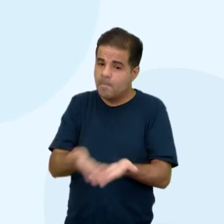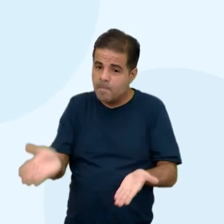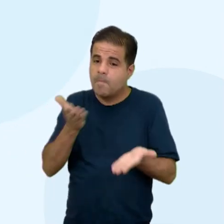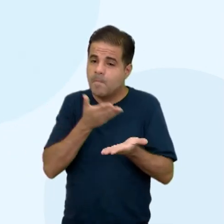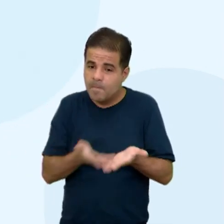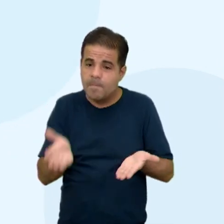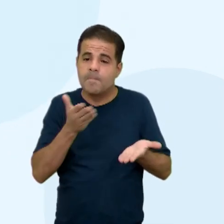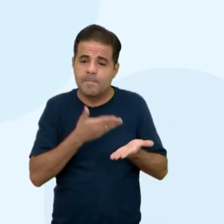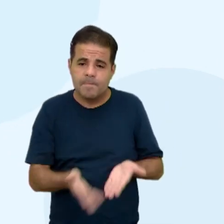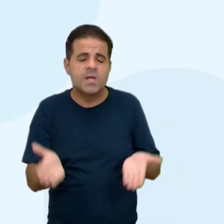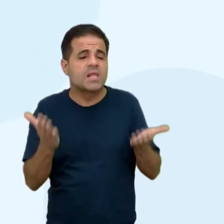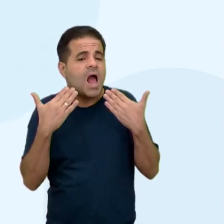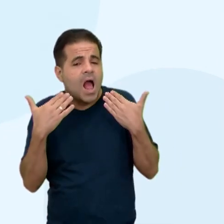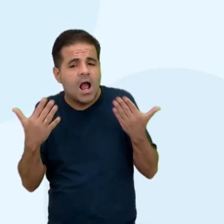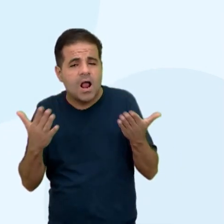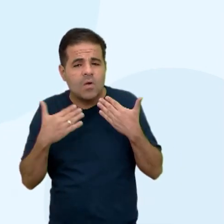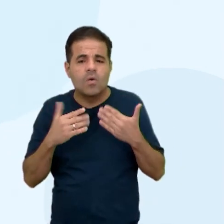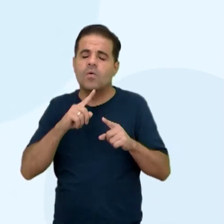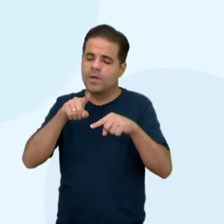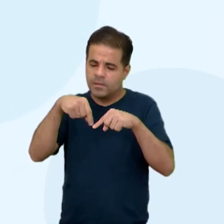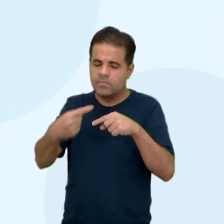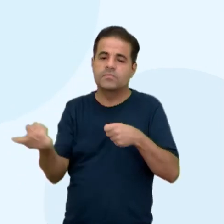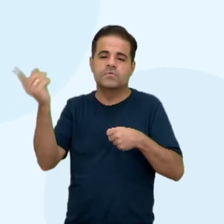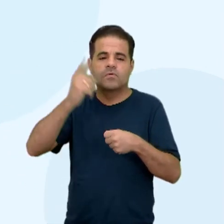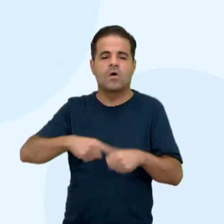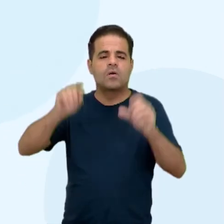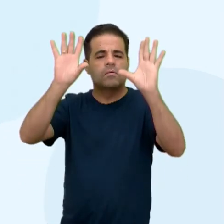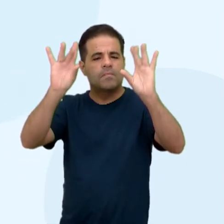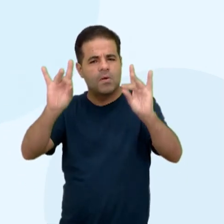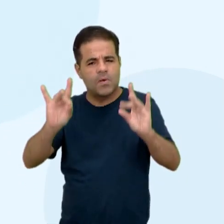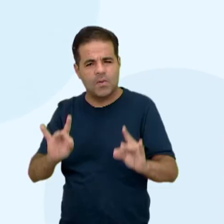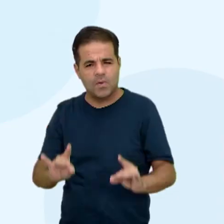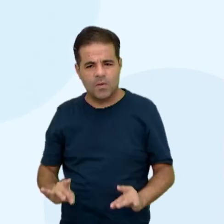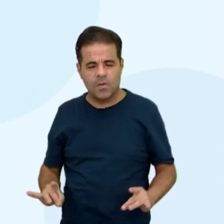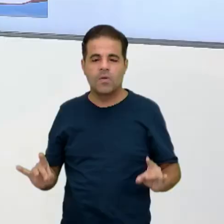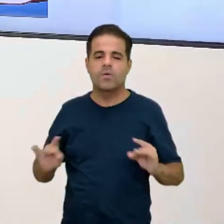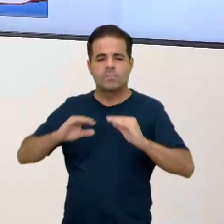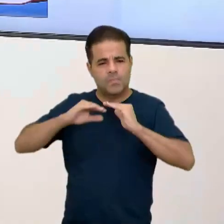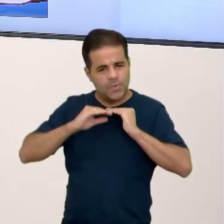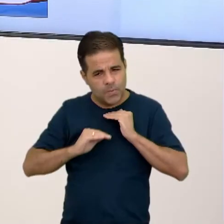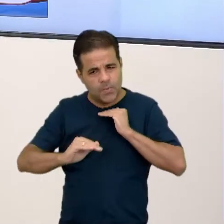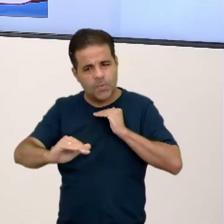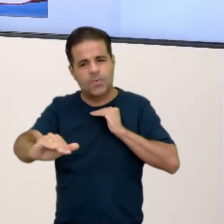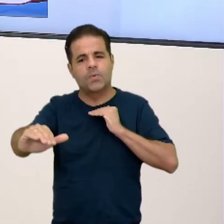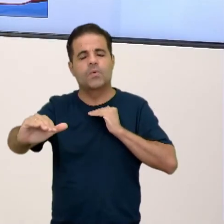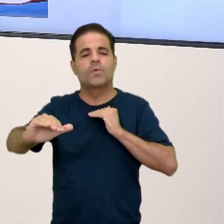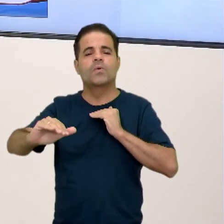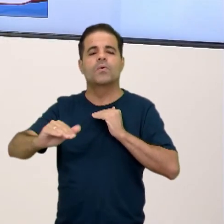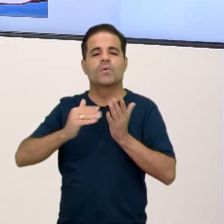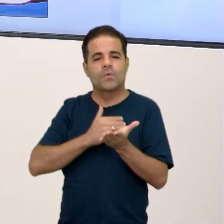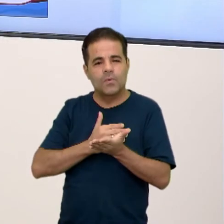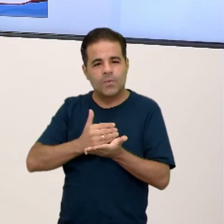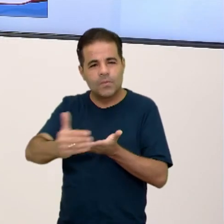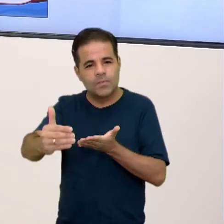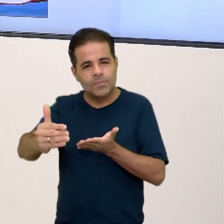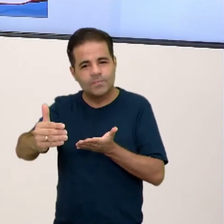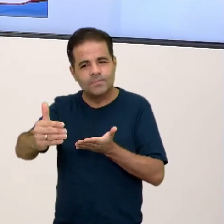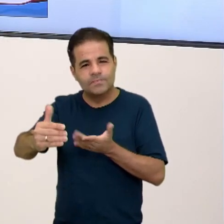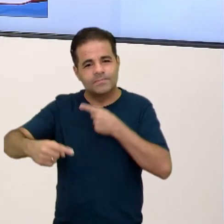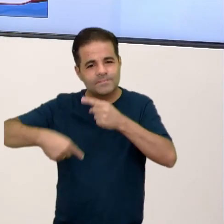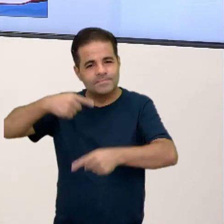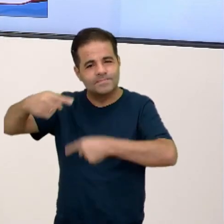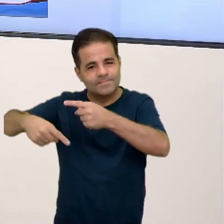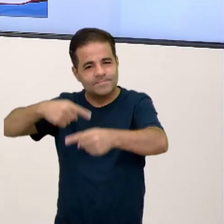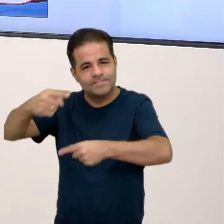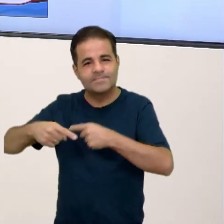calor, não é mesmo? E aí ele volta na forma líquida para o chão, para a terra, para recomeçar o ciclo. Eu coloquei